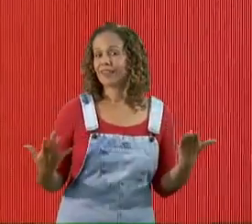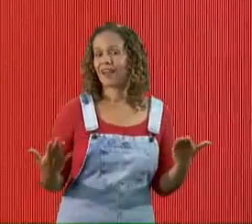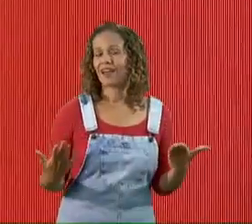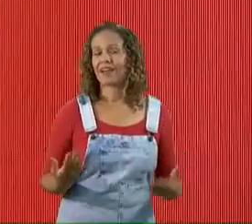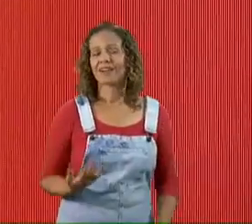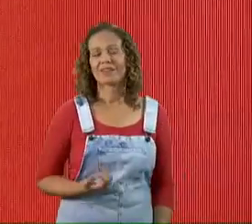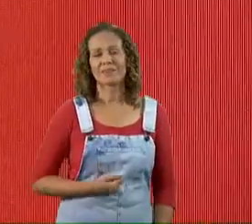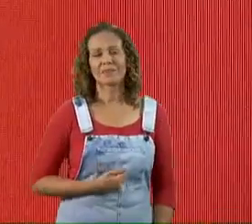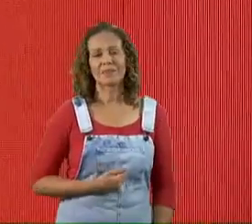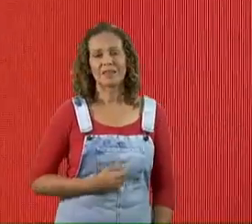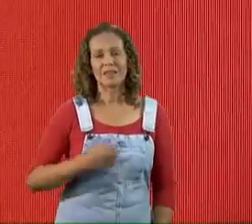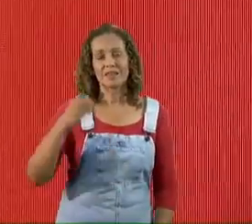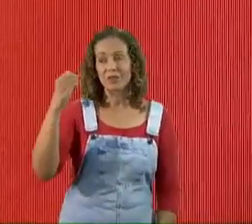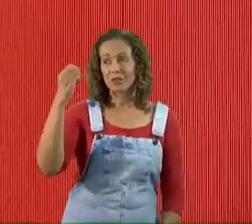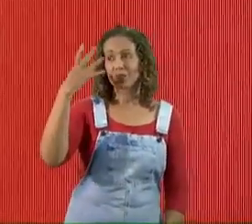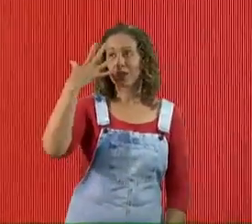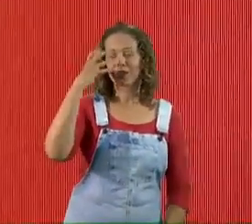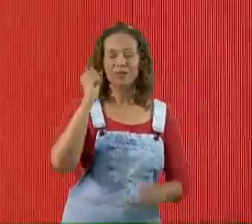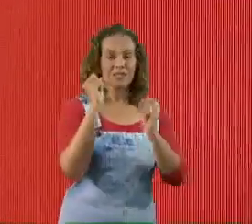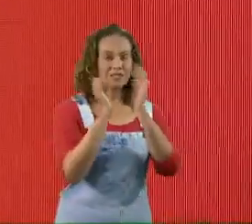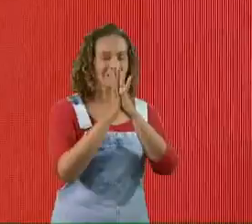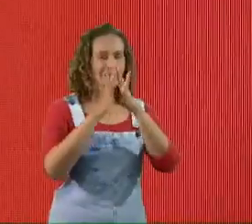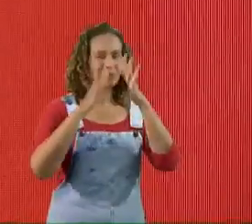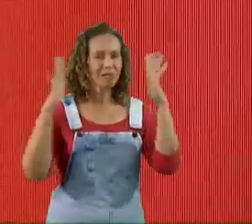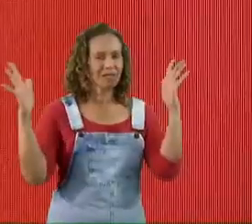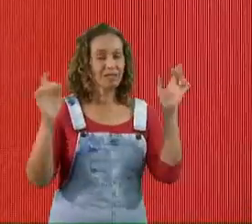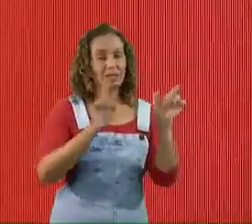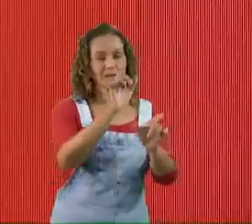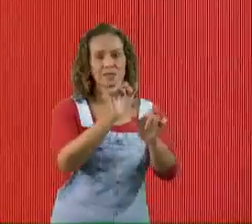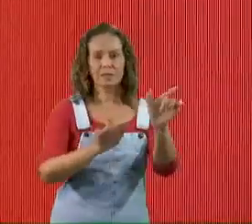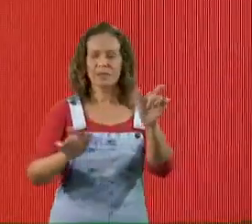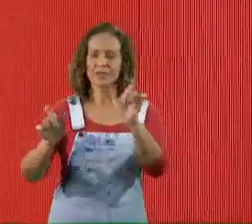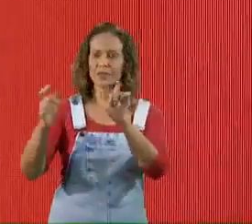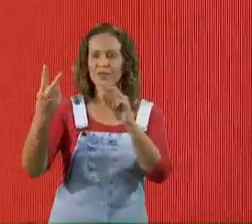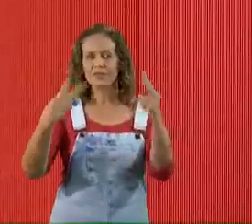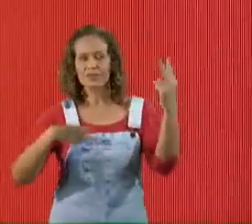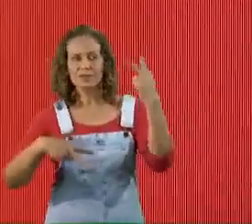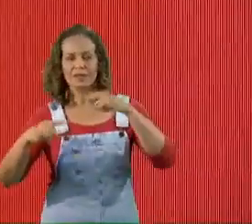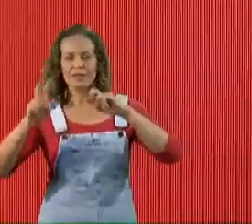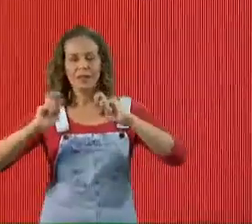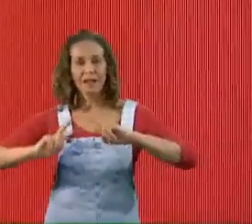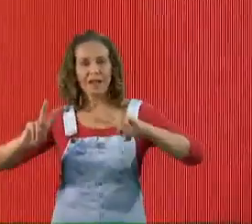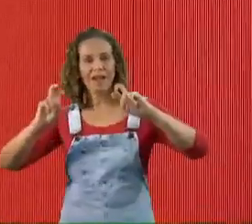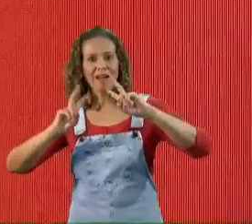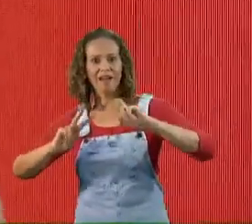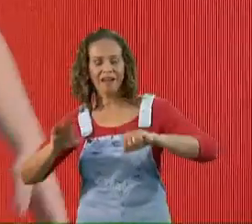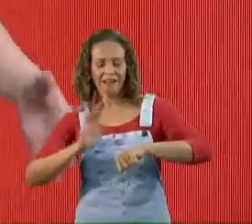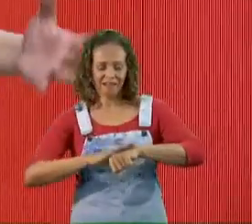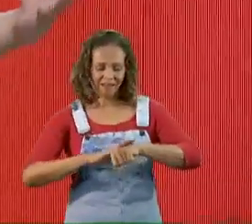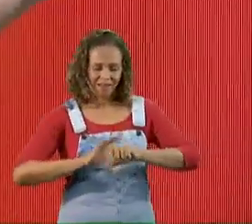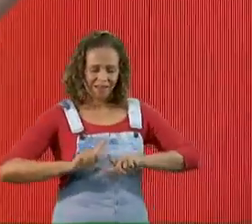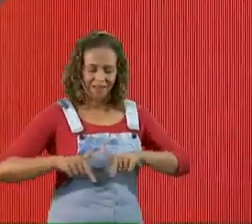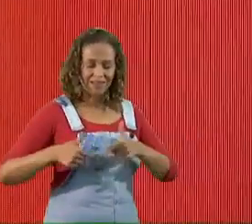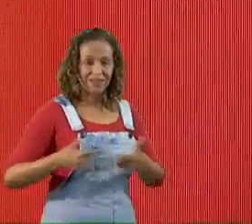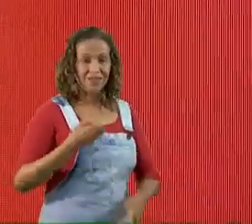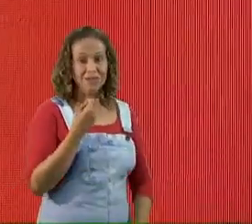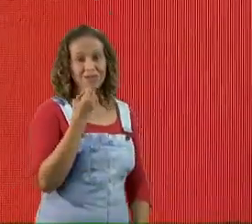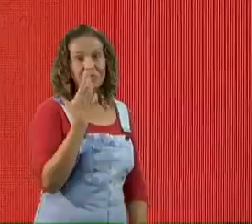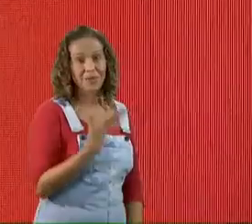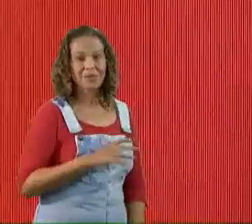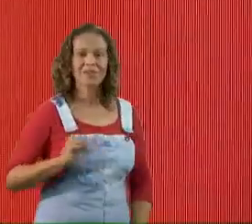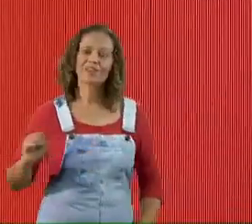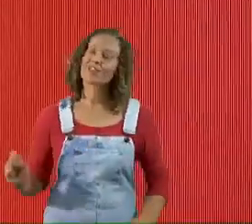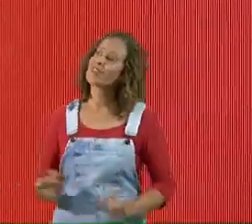a sua luz diante dos homens, para que vejam as suas boas obras e glorifiquem a seu